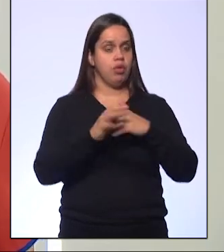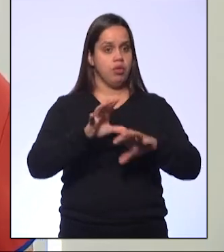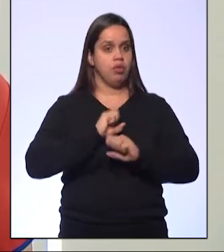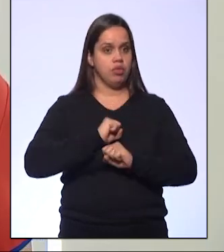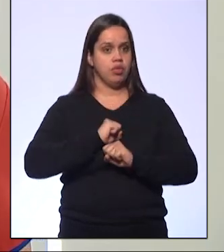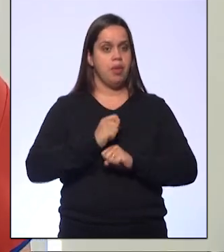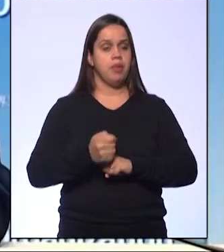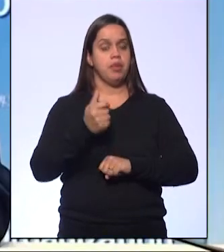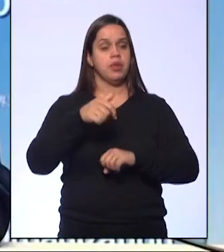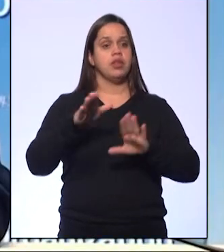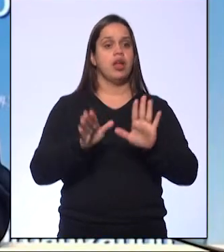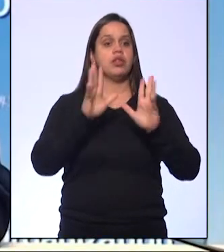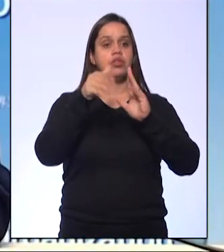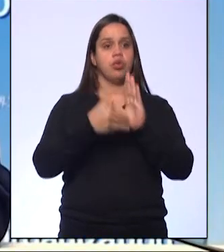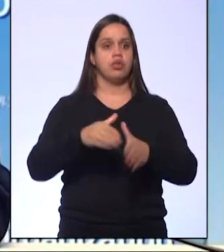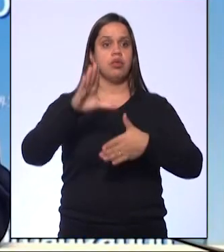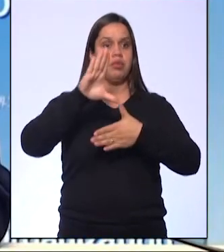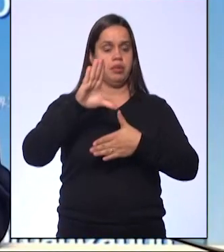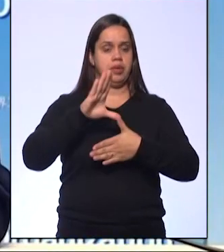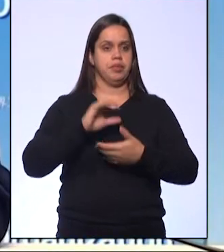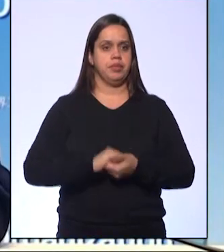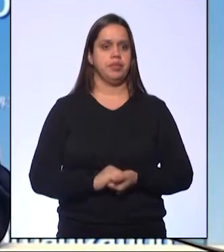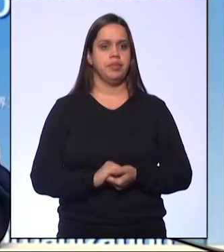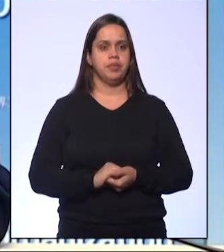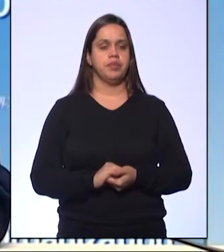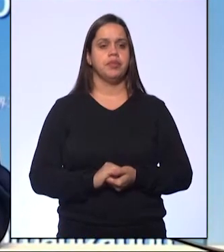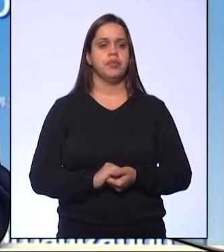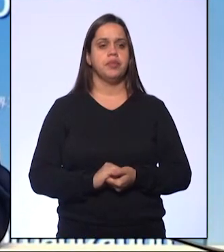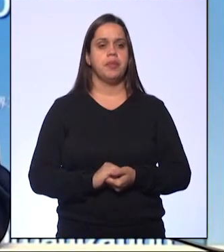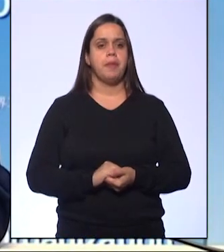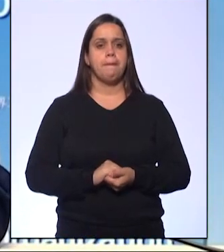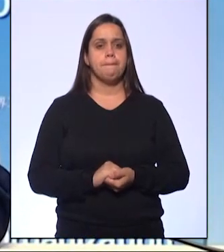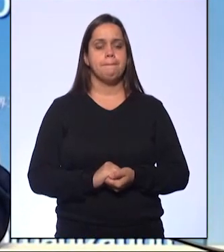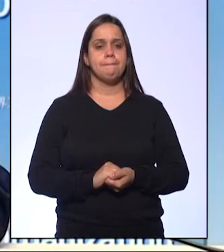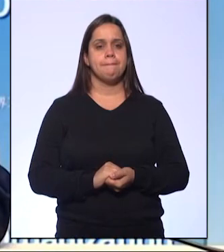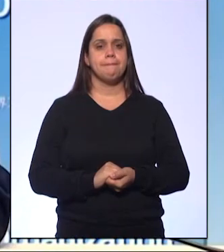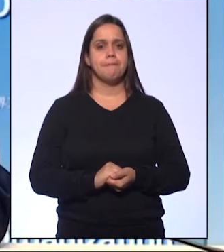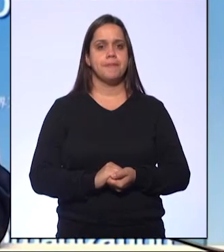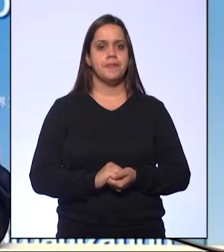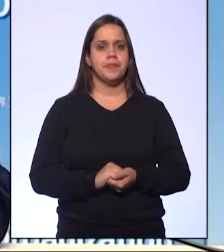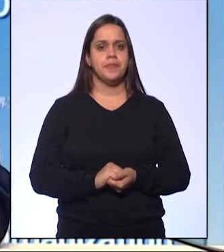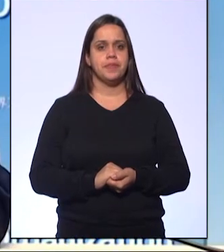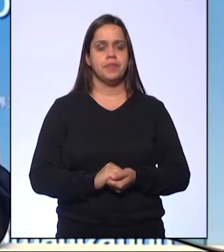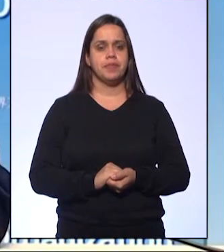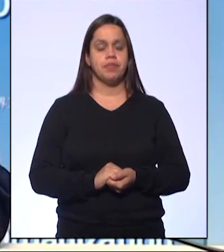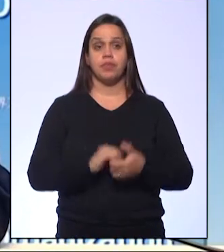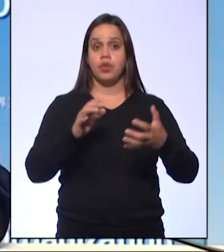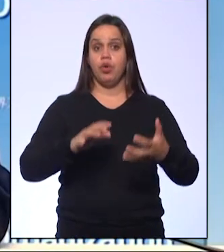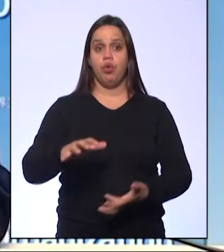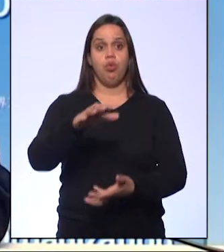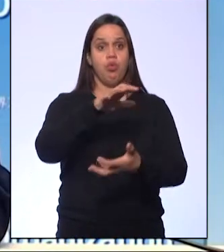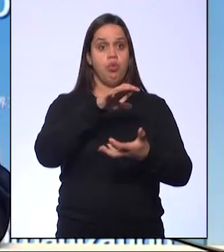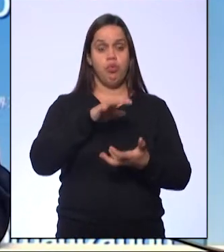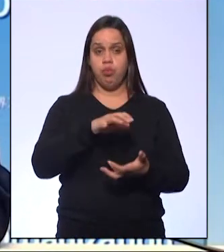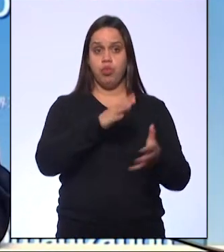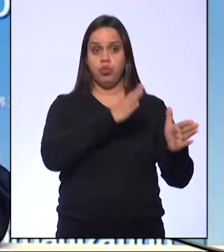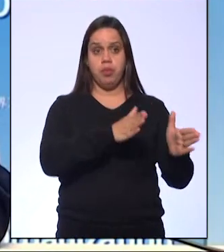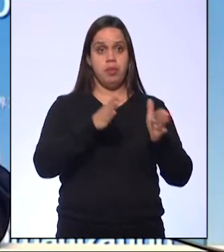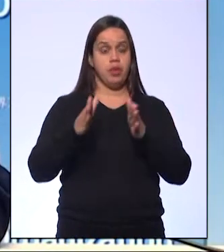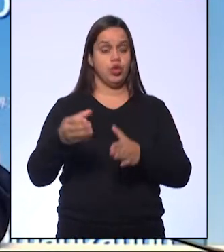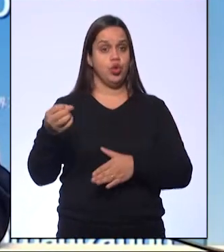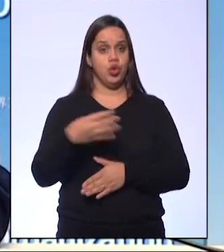nas Américas. The world is in a new and dangerous phase. O mundo está em uma fase nova